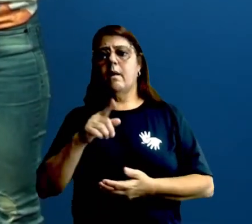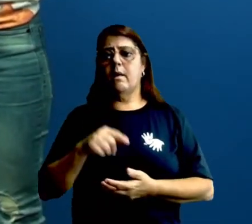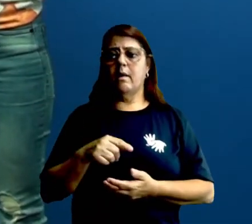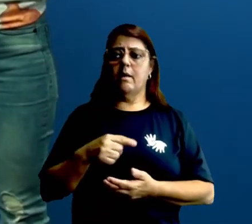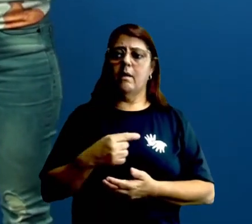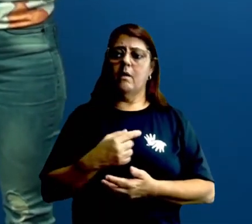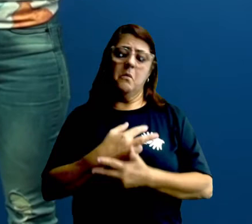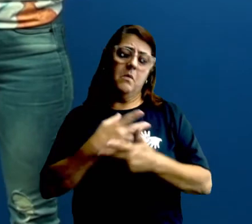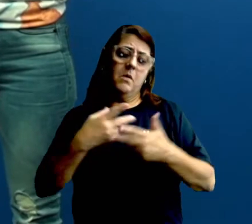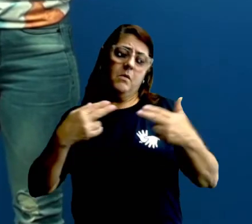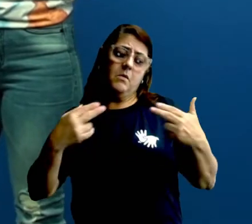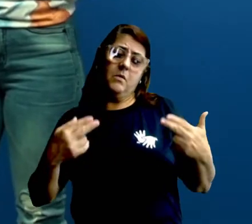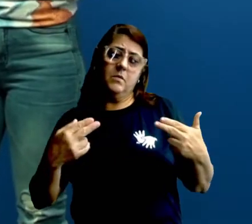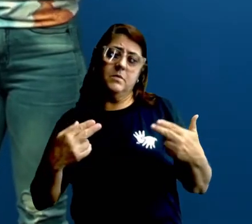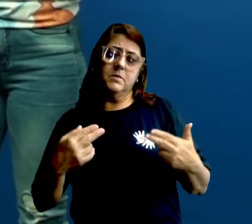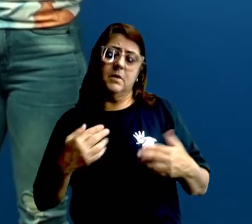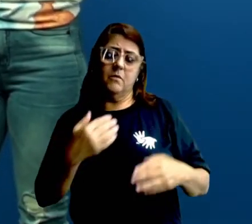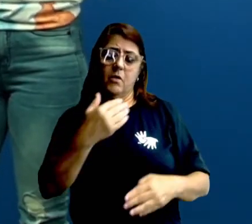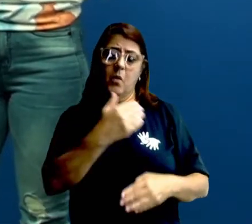que foi